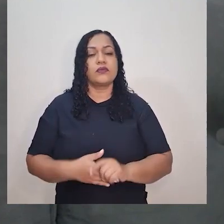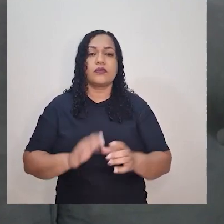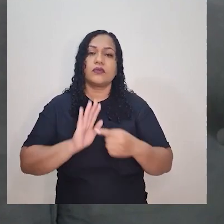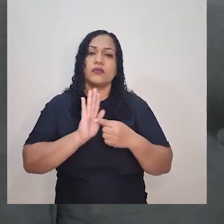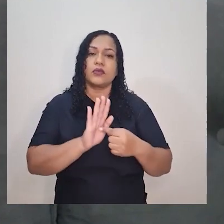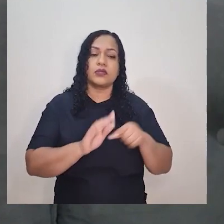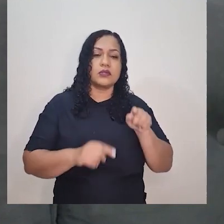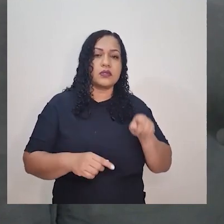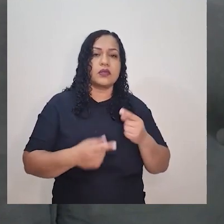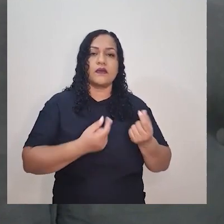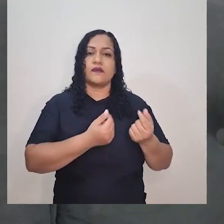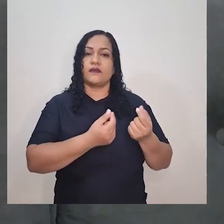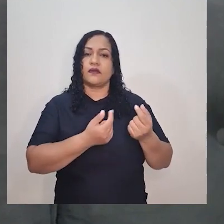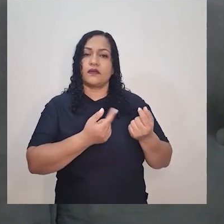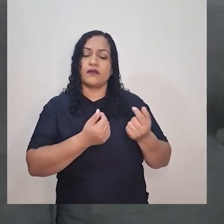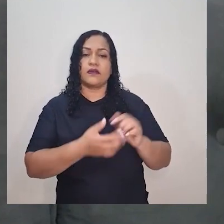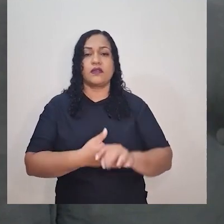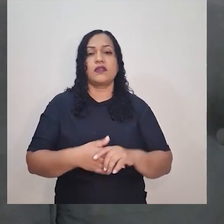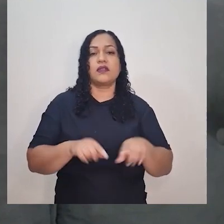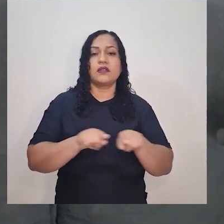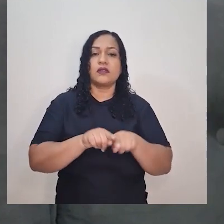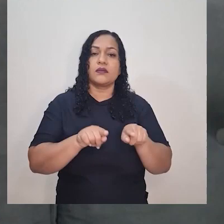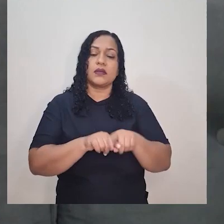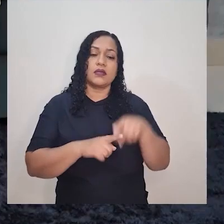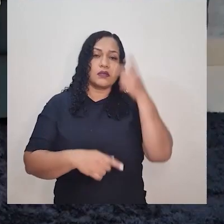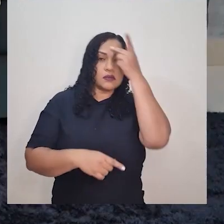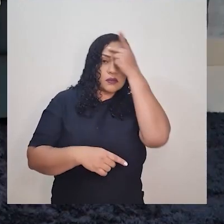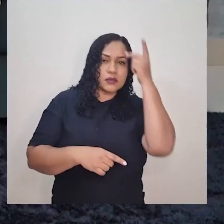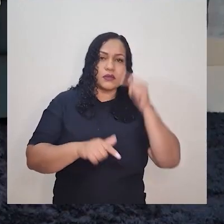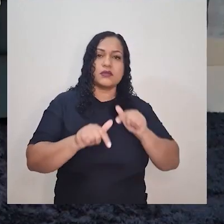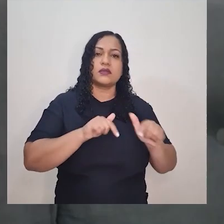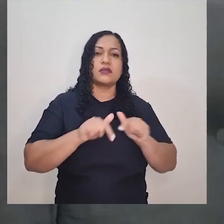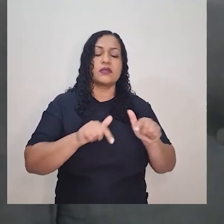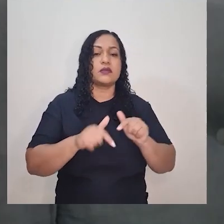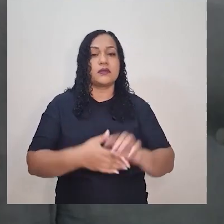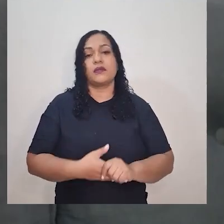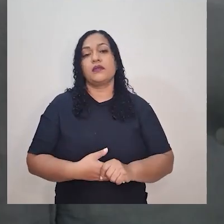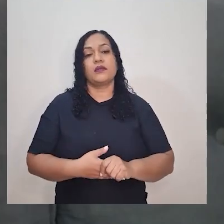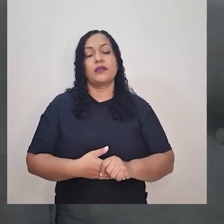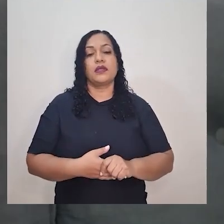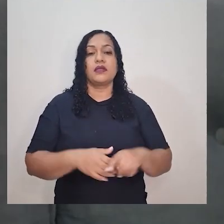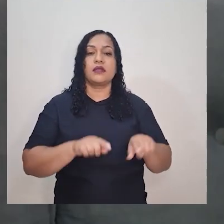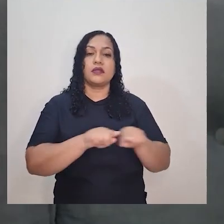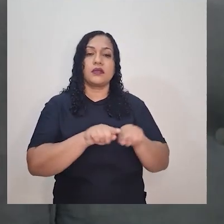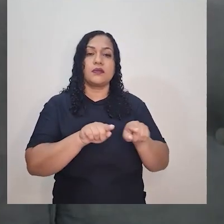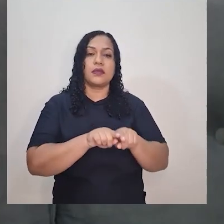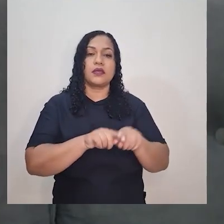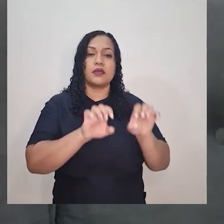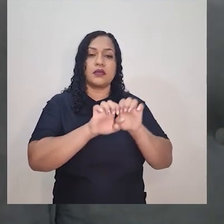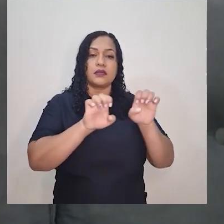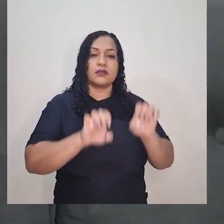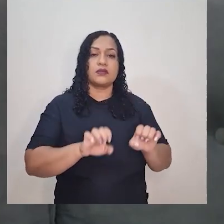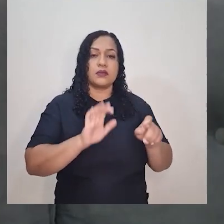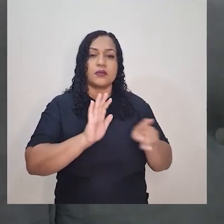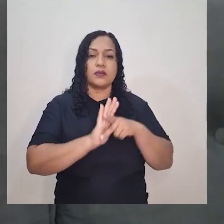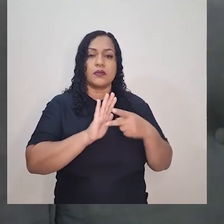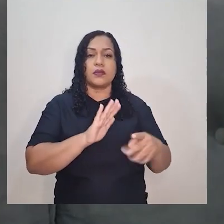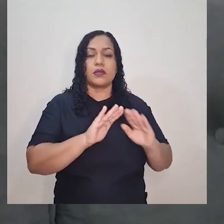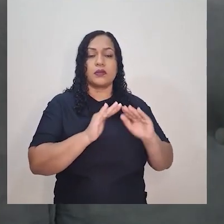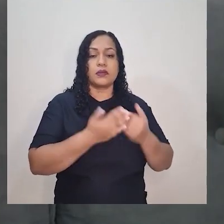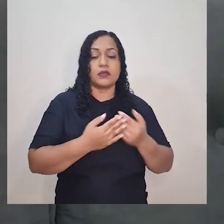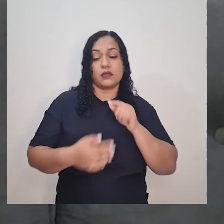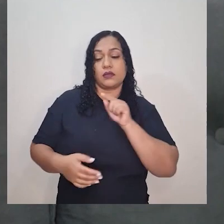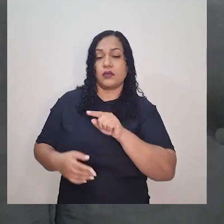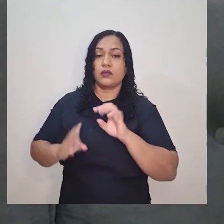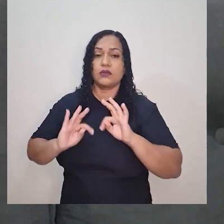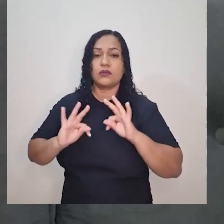os recursos financeiros, os recursos humanos e físicos. Na parte pedagógica, tudo aquilo que é relacionado às